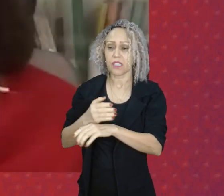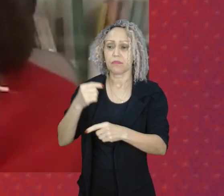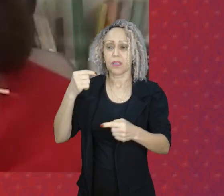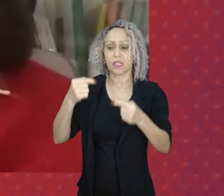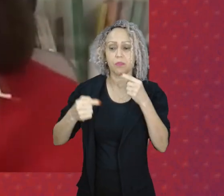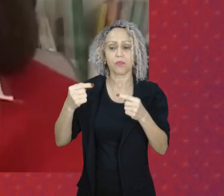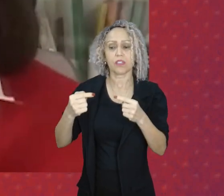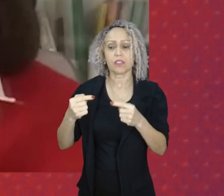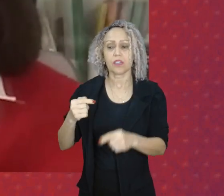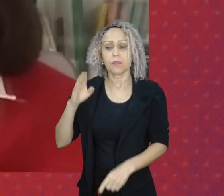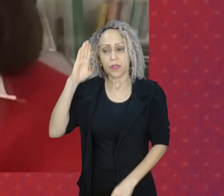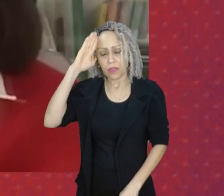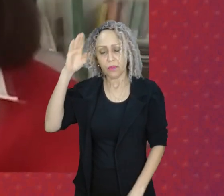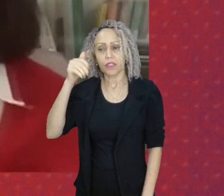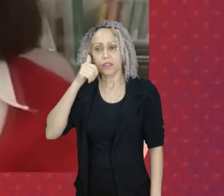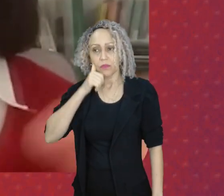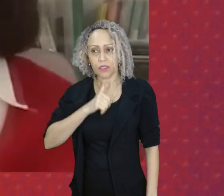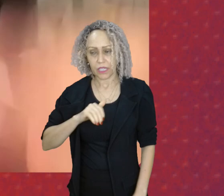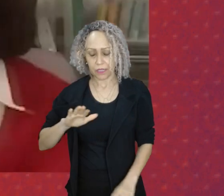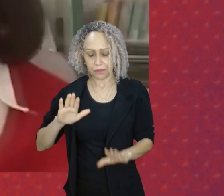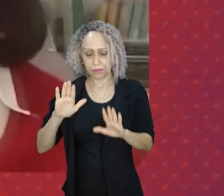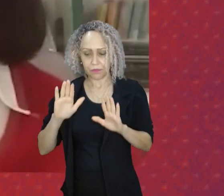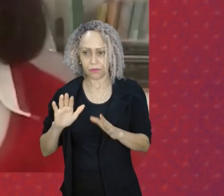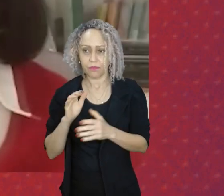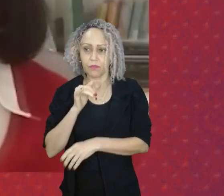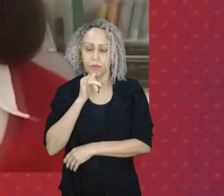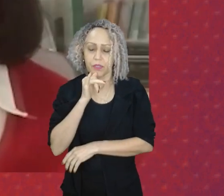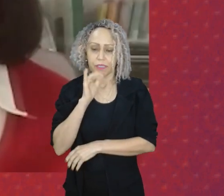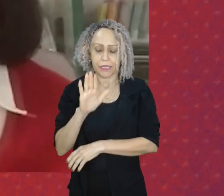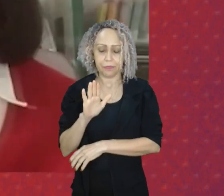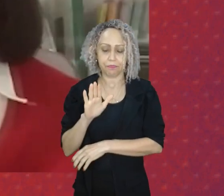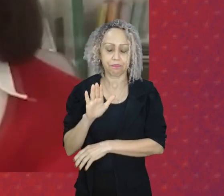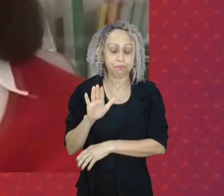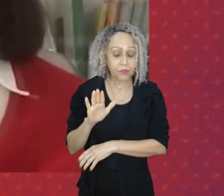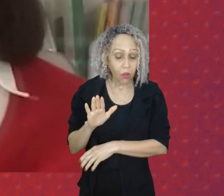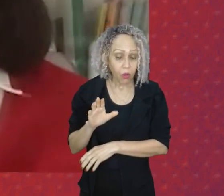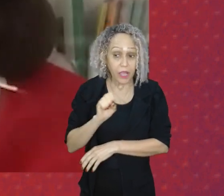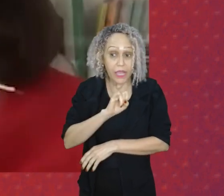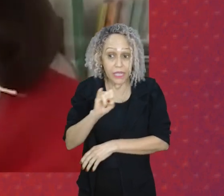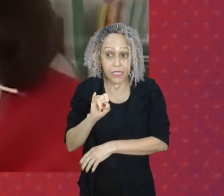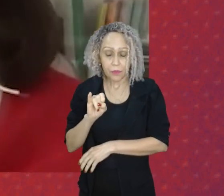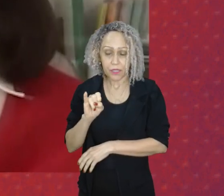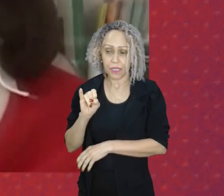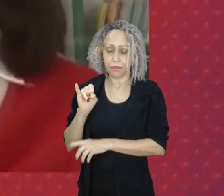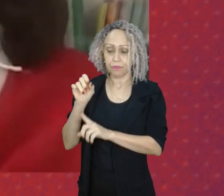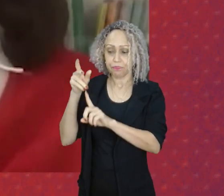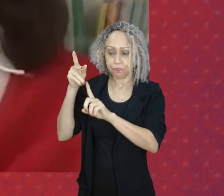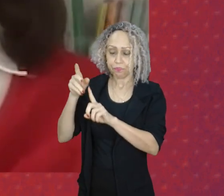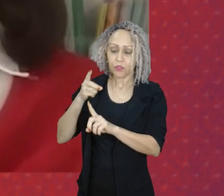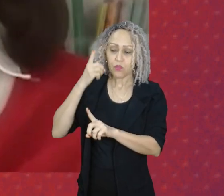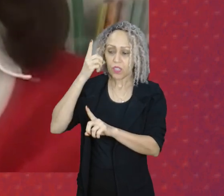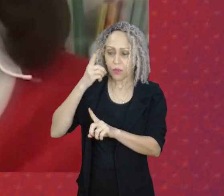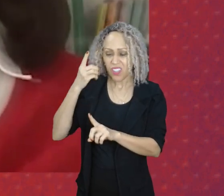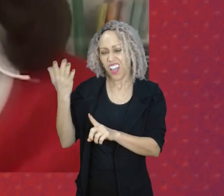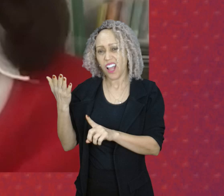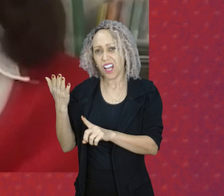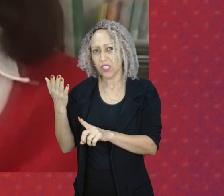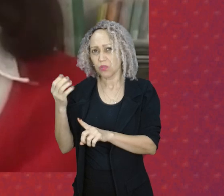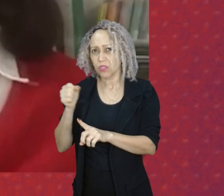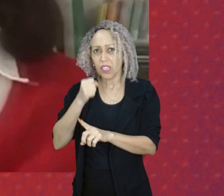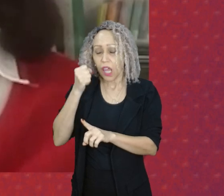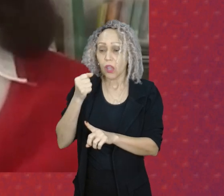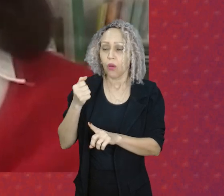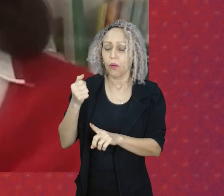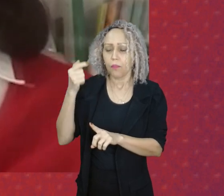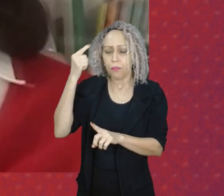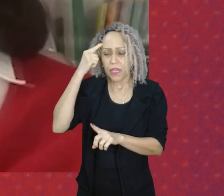uma reunião à noite, né, numa atividade parlamentar, é claro que tem que pensar para que venham